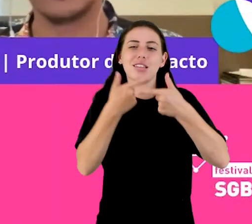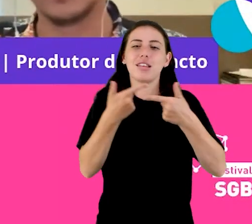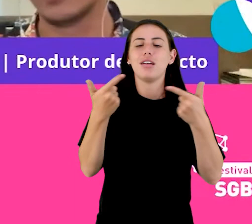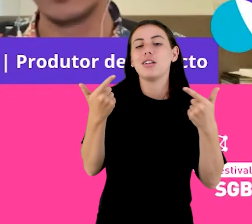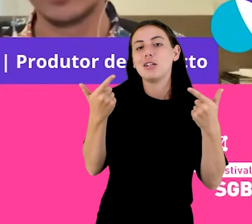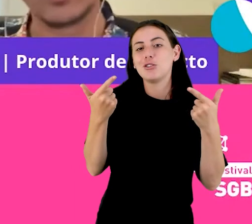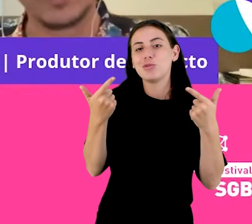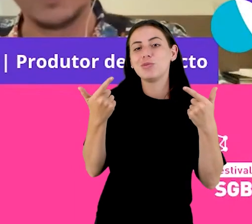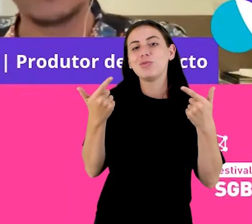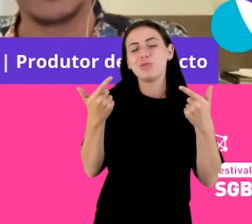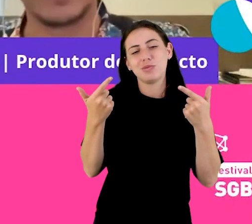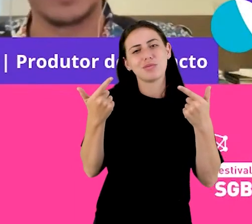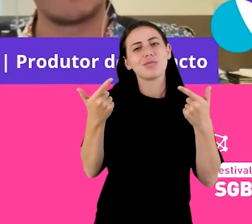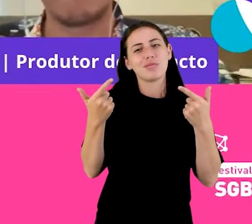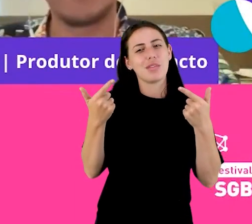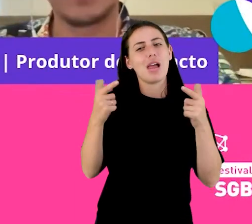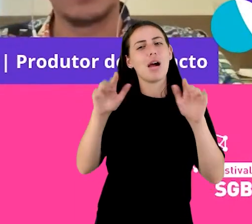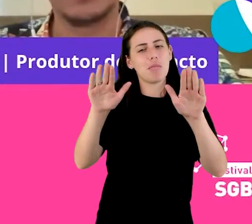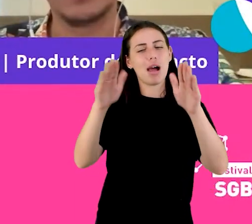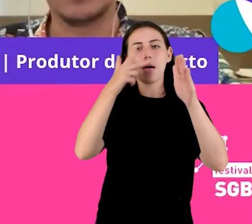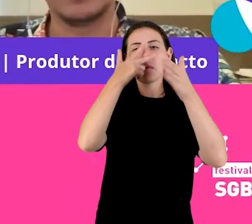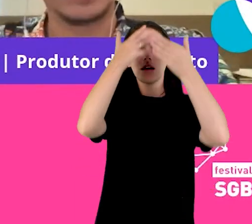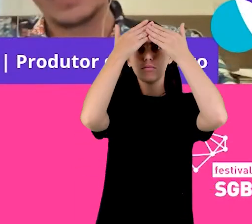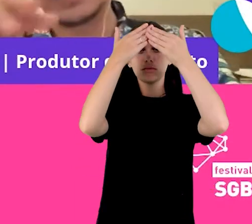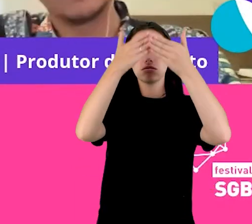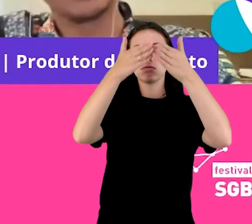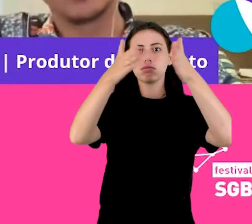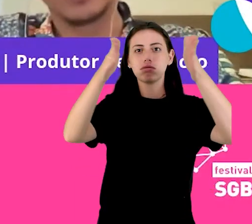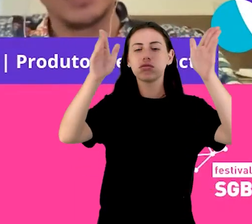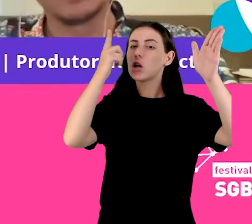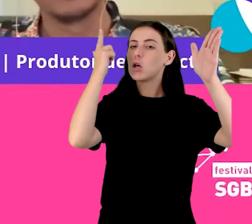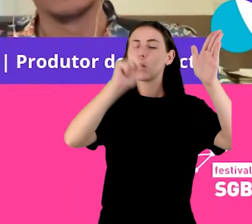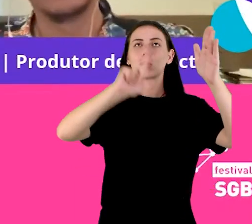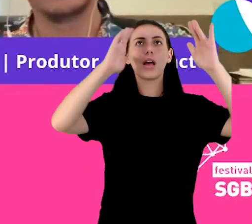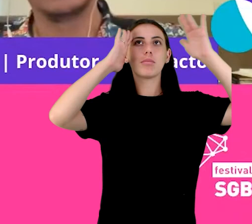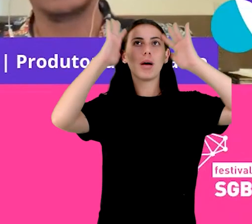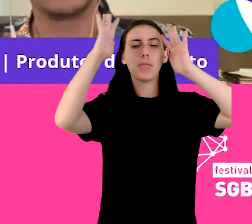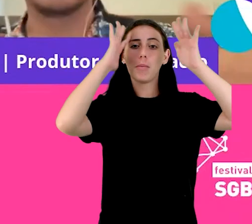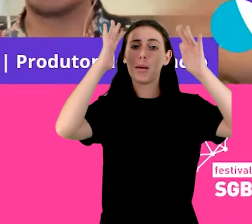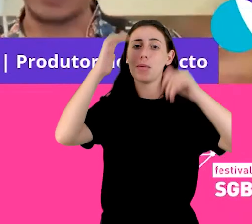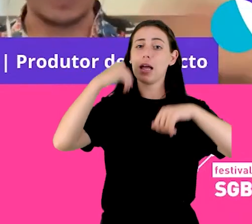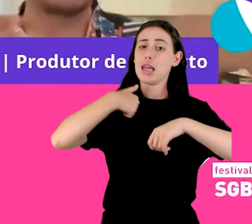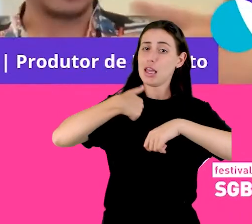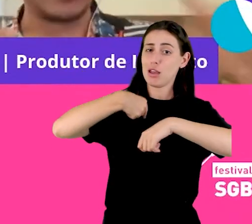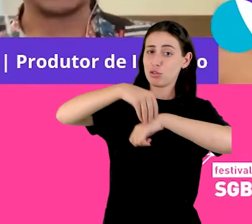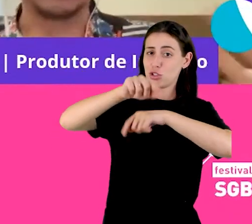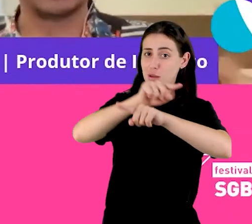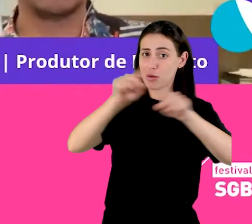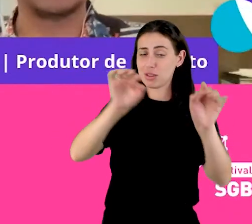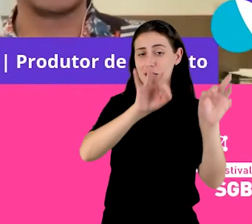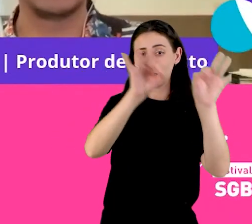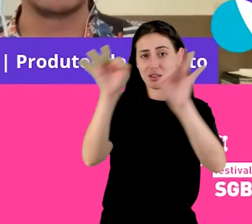Limiar Filme, e no YouTube, Limiar Filme também. E cada episódio é um tema, então é a Trava Madrinha falando